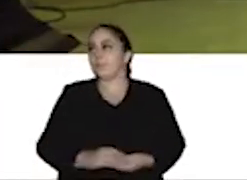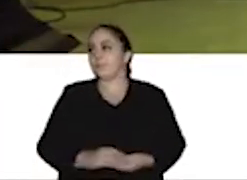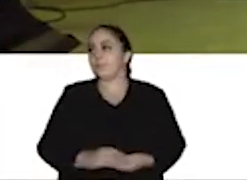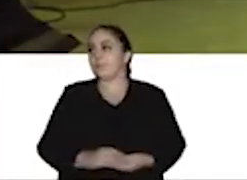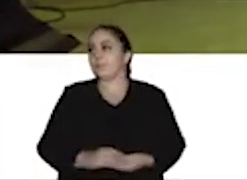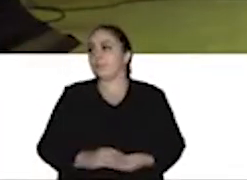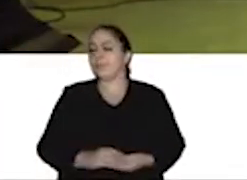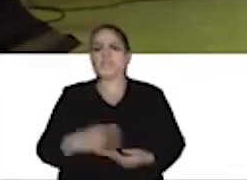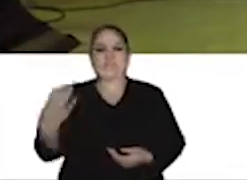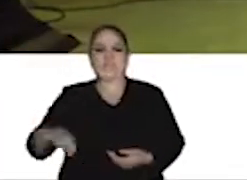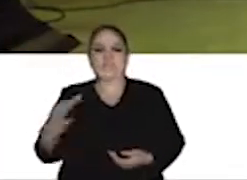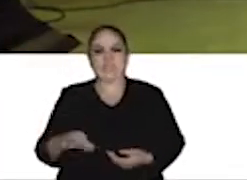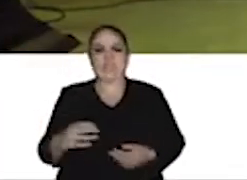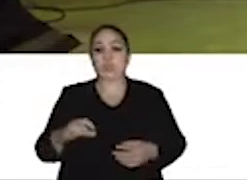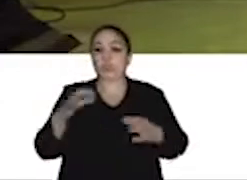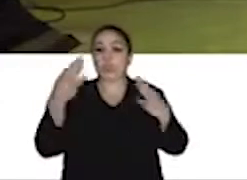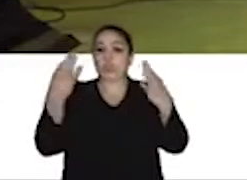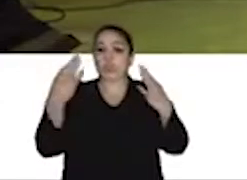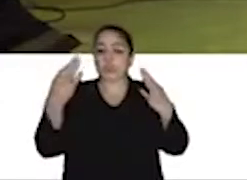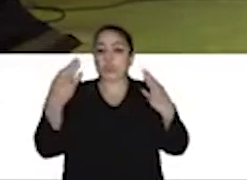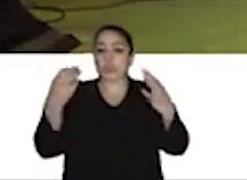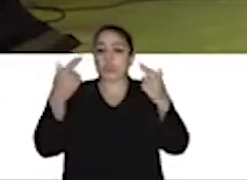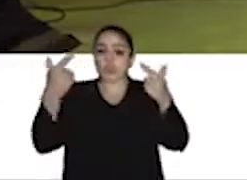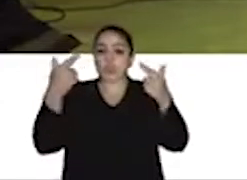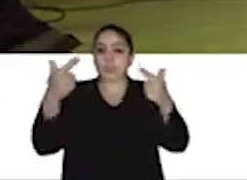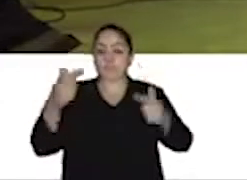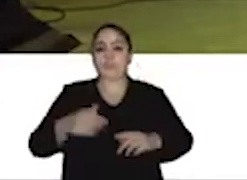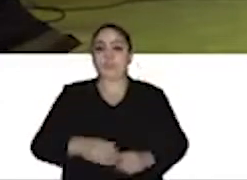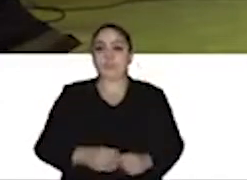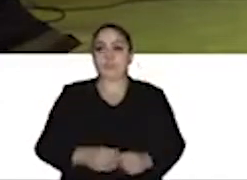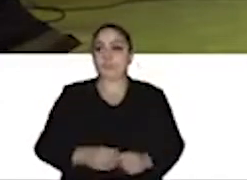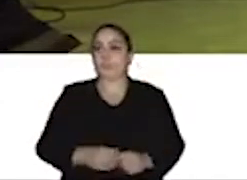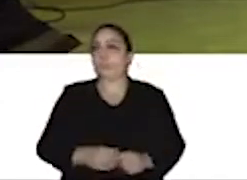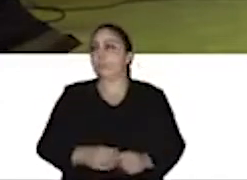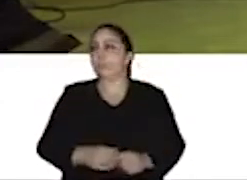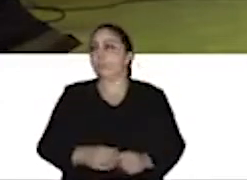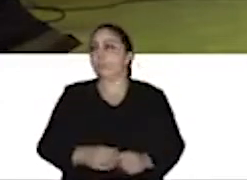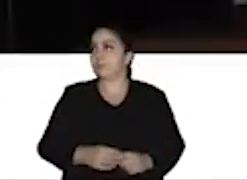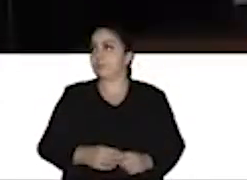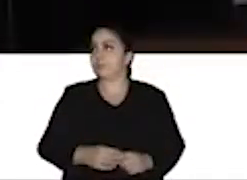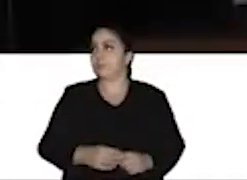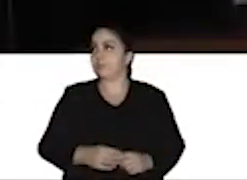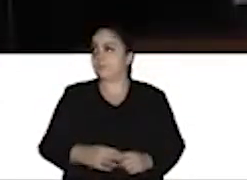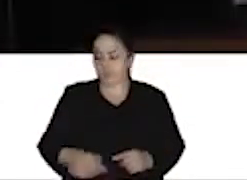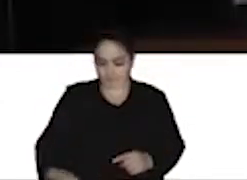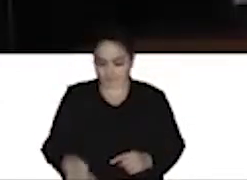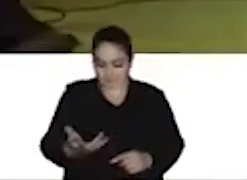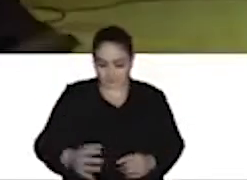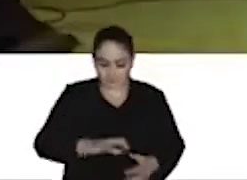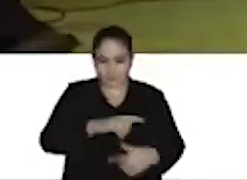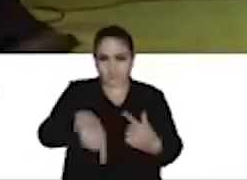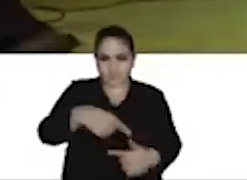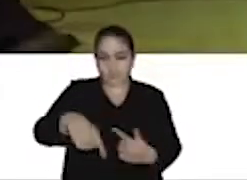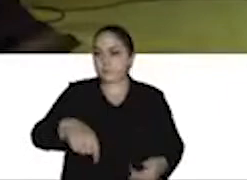Suerte. Ah, suerte. Suerte, bom, bueno, bueno. Bueno. Atenção, aqui, ó. Hueso en la taba.